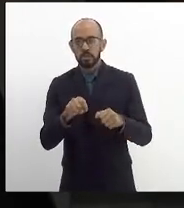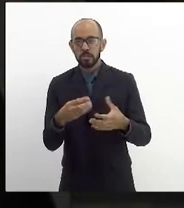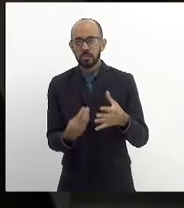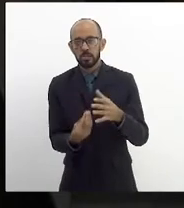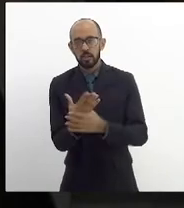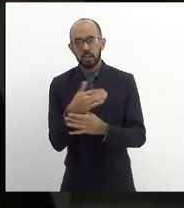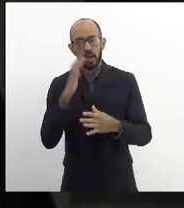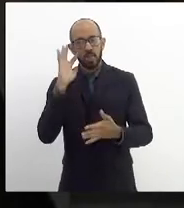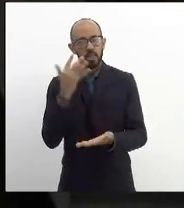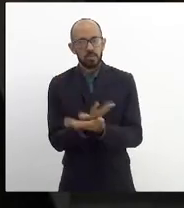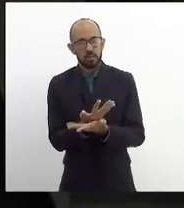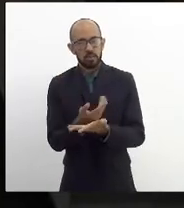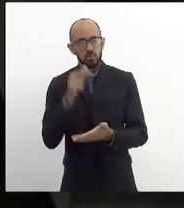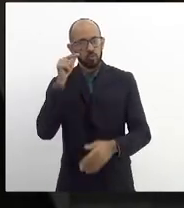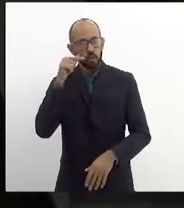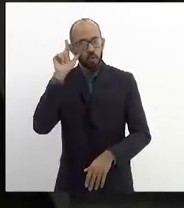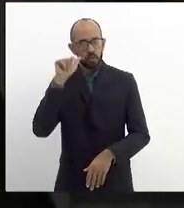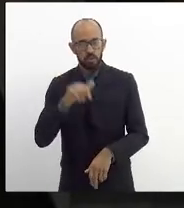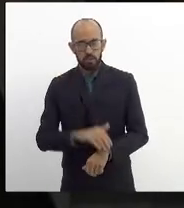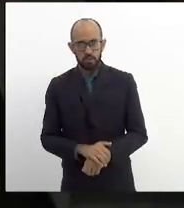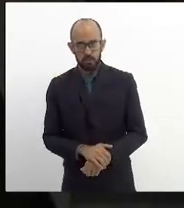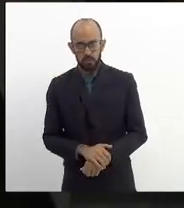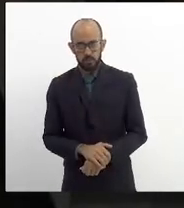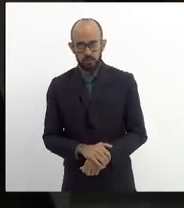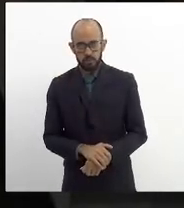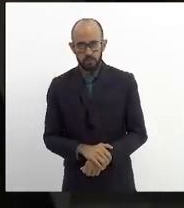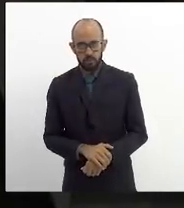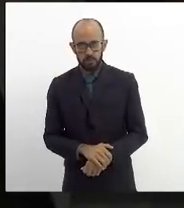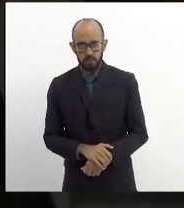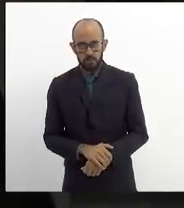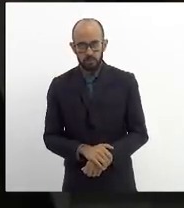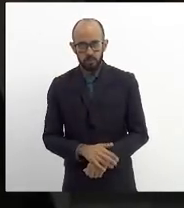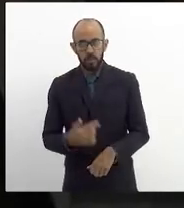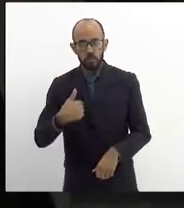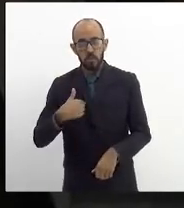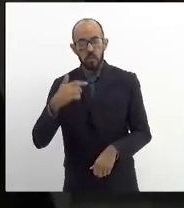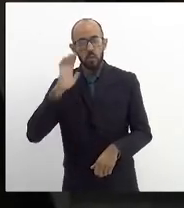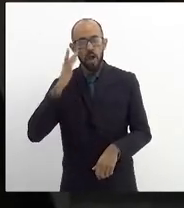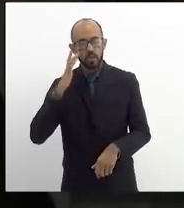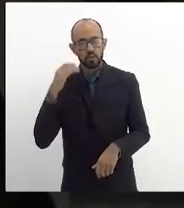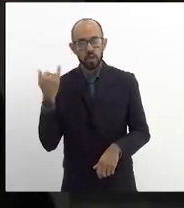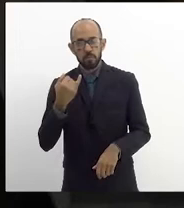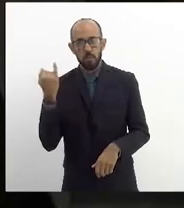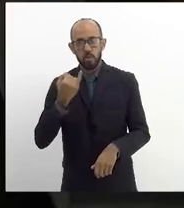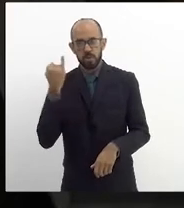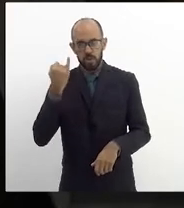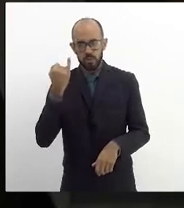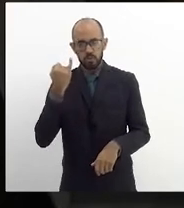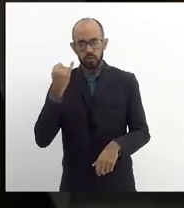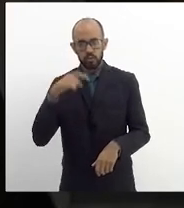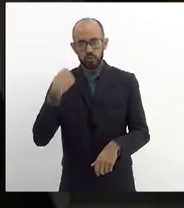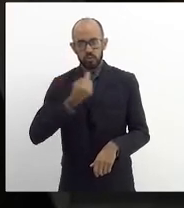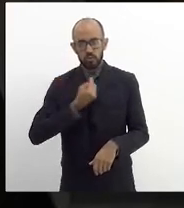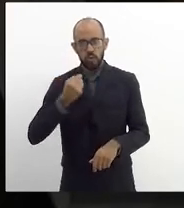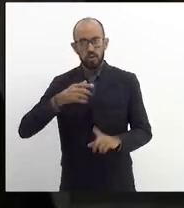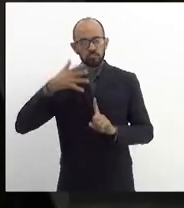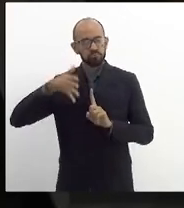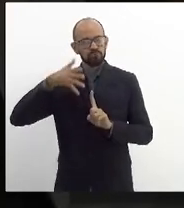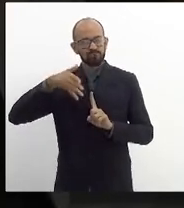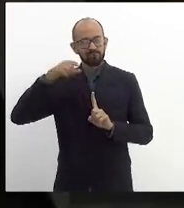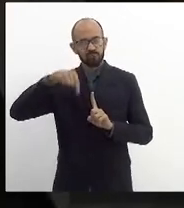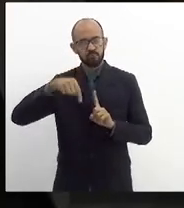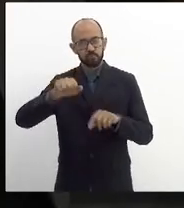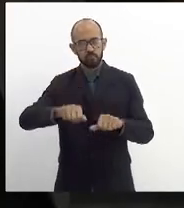de ontem não achei a barra é bastante importante que a gente trouxesse isso aqui para o